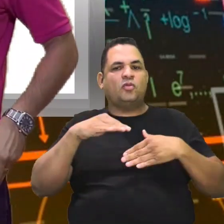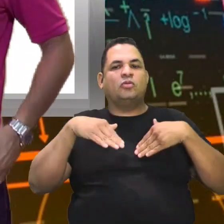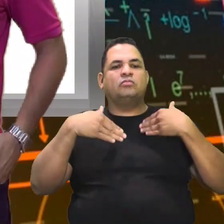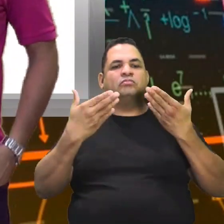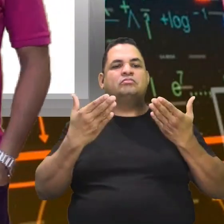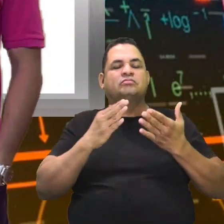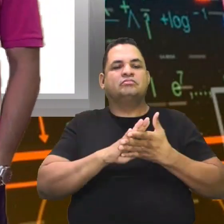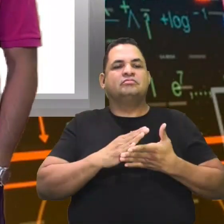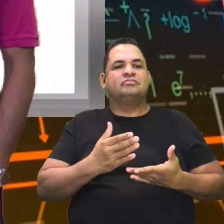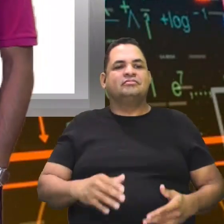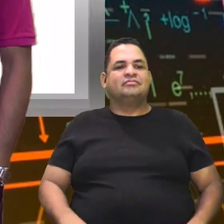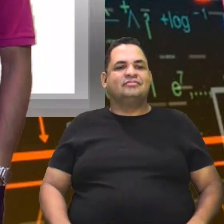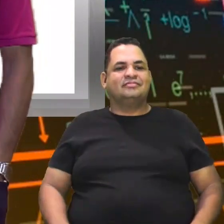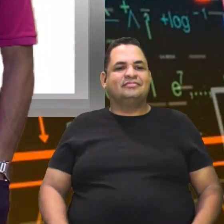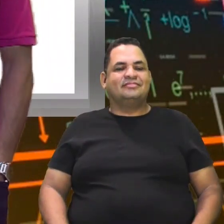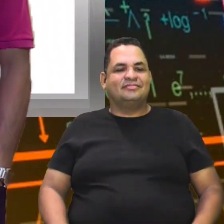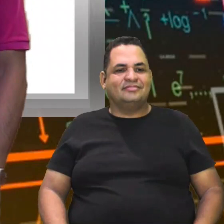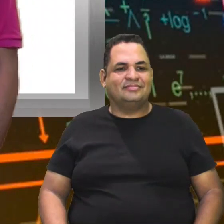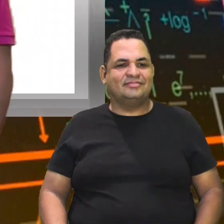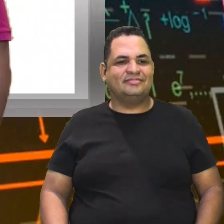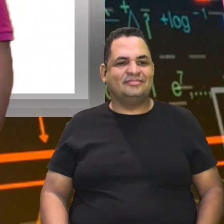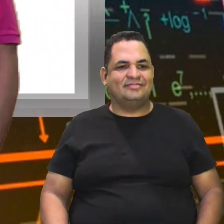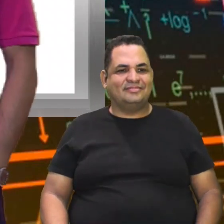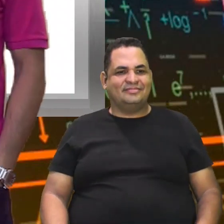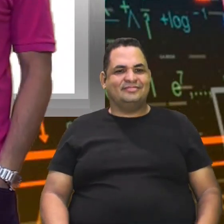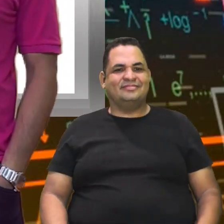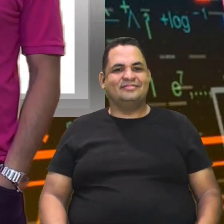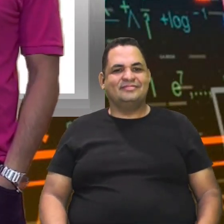é? Pegar de calça curta ou...